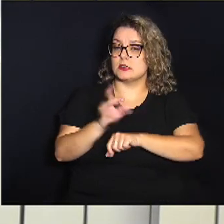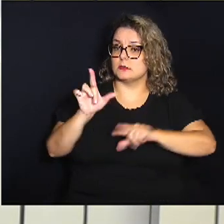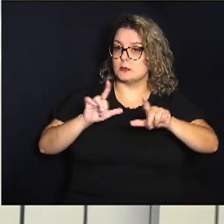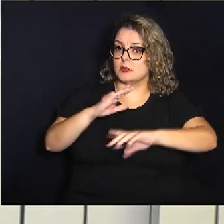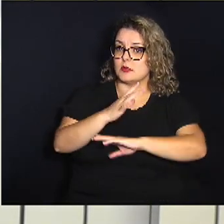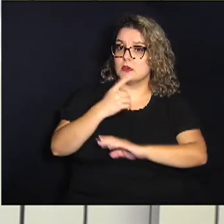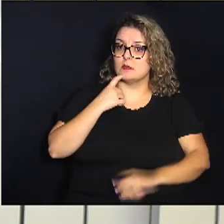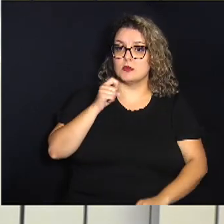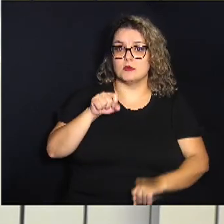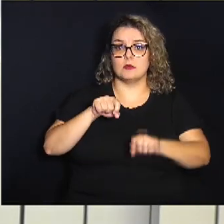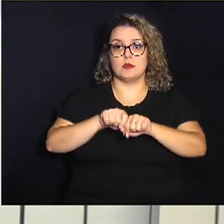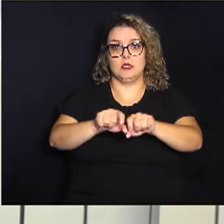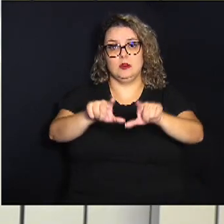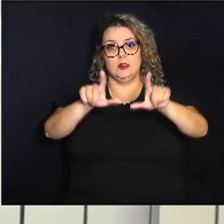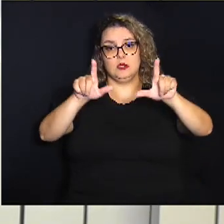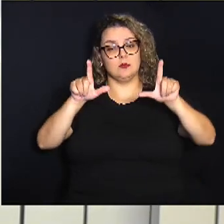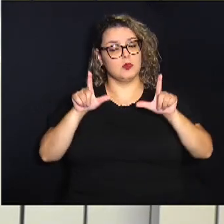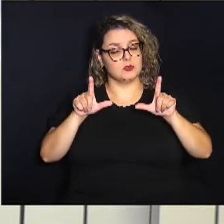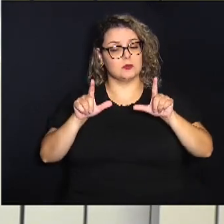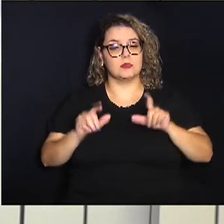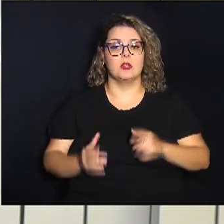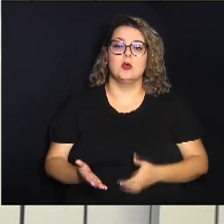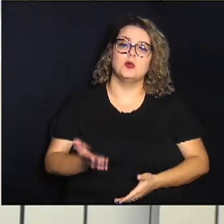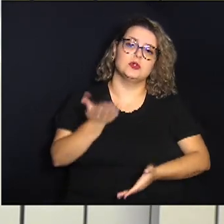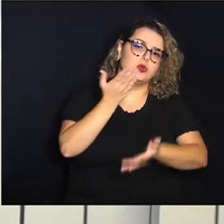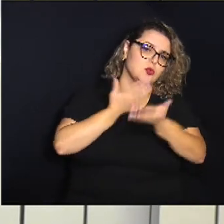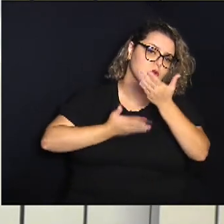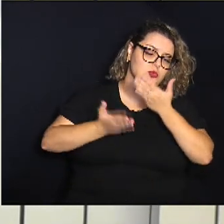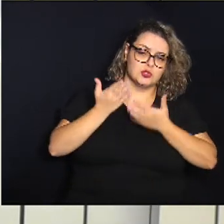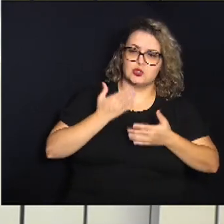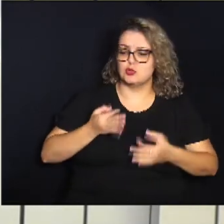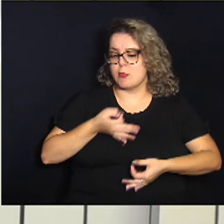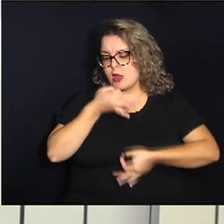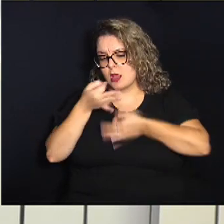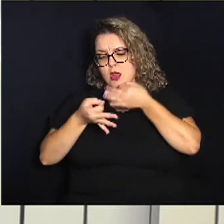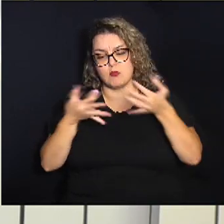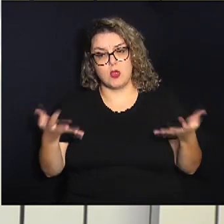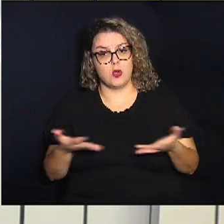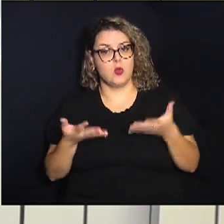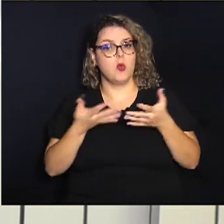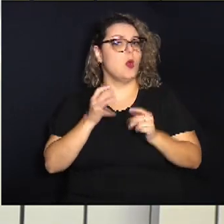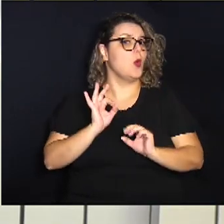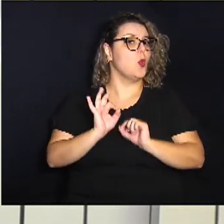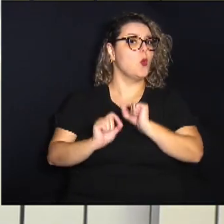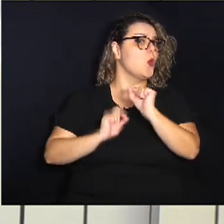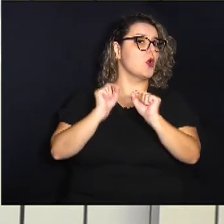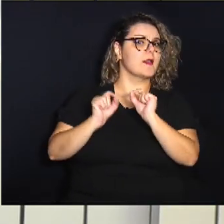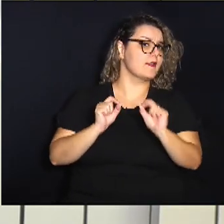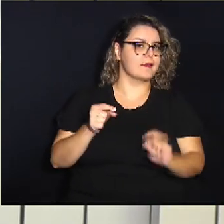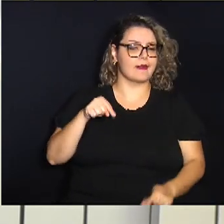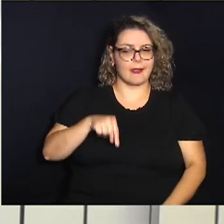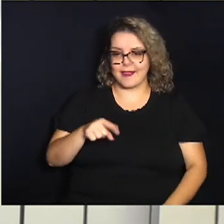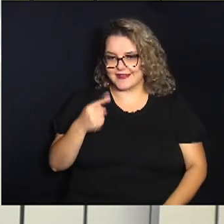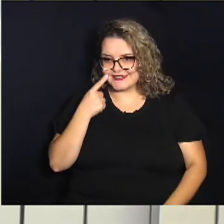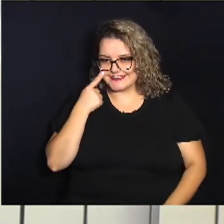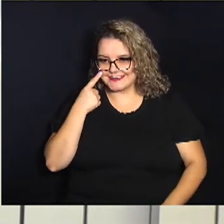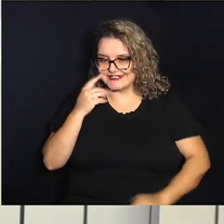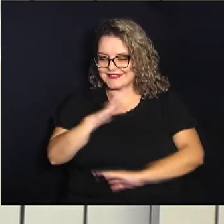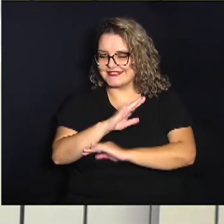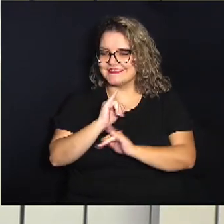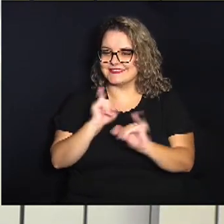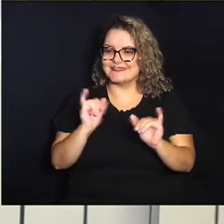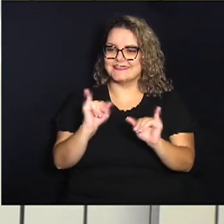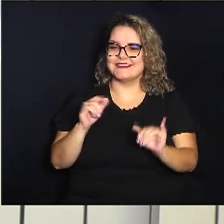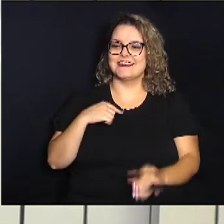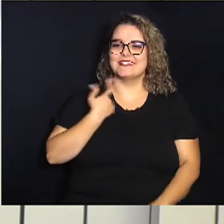TV Câmara Campinas. Você aperta e pode enviar o seu elogio e uma crítica construtiva, o que você quer assistir aqui no nosso